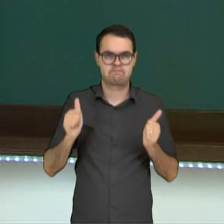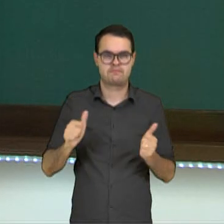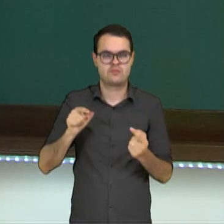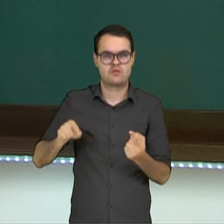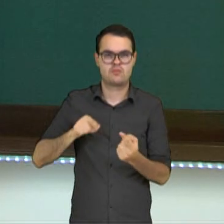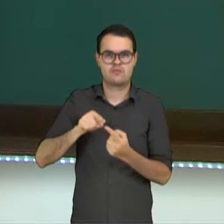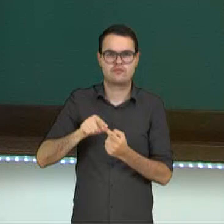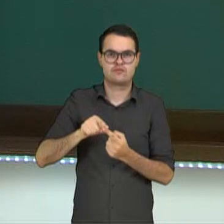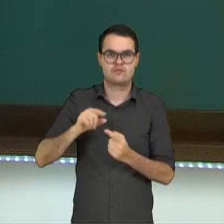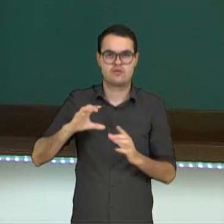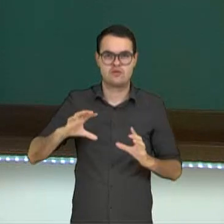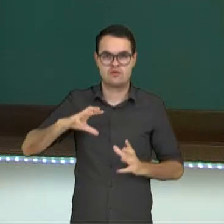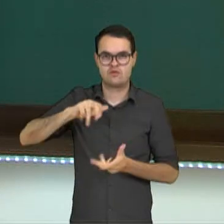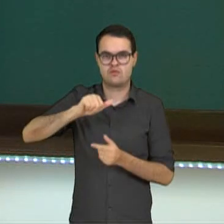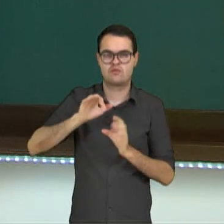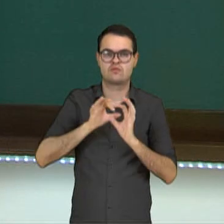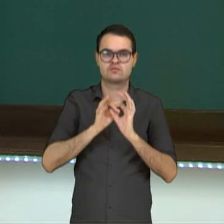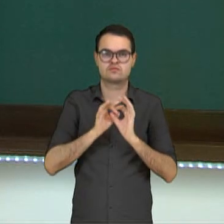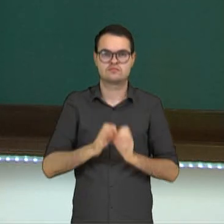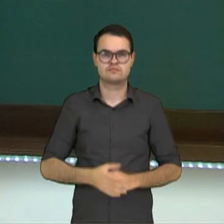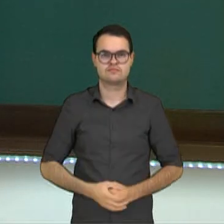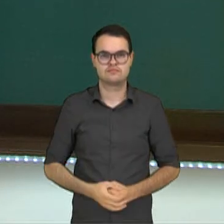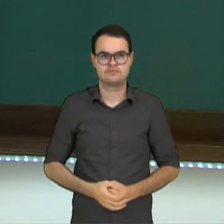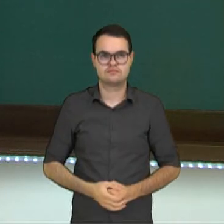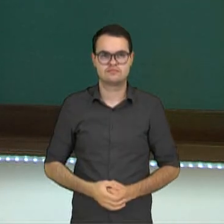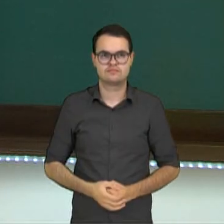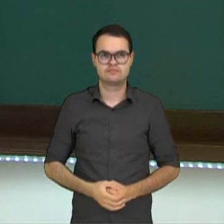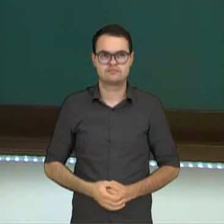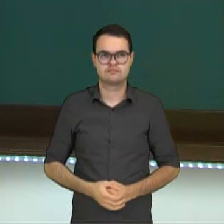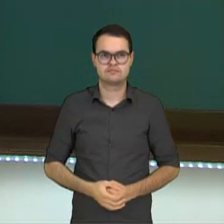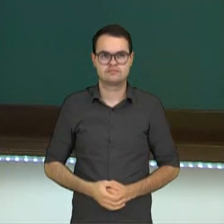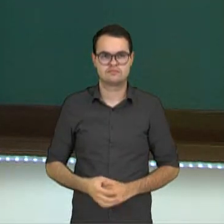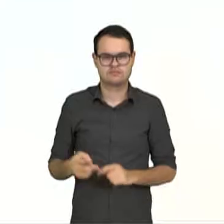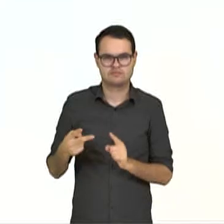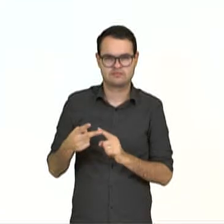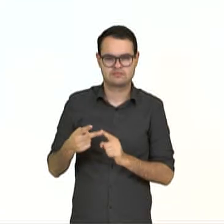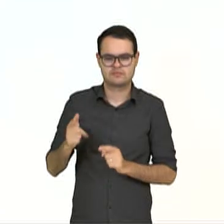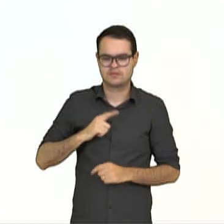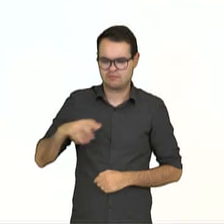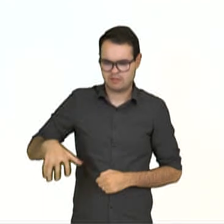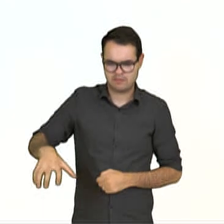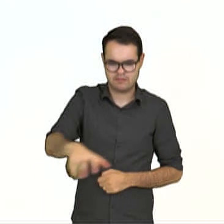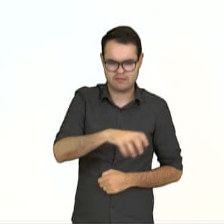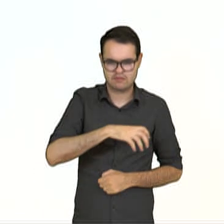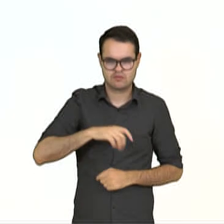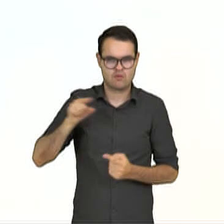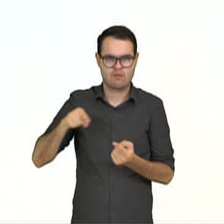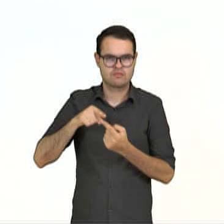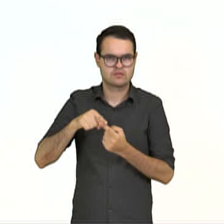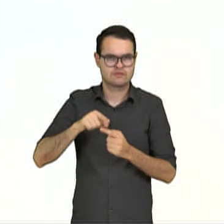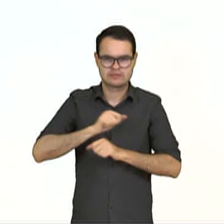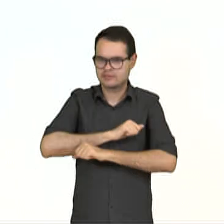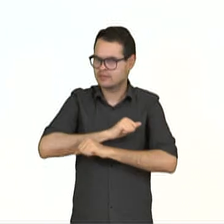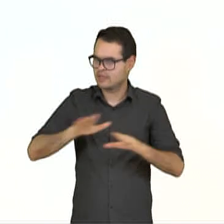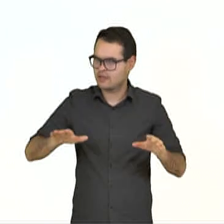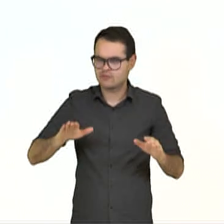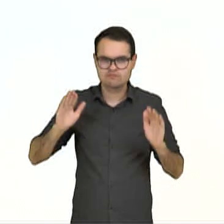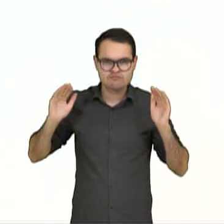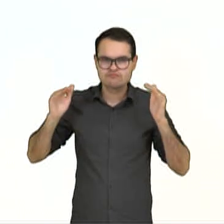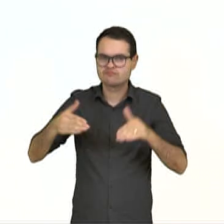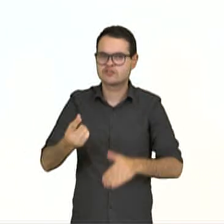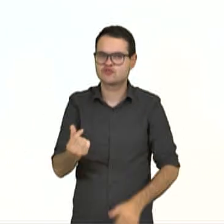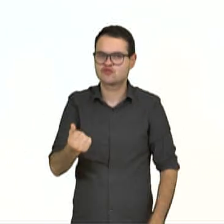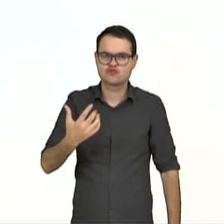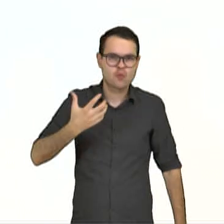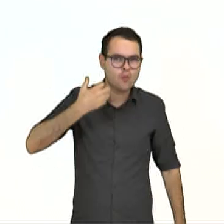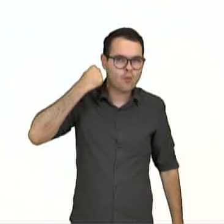é o objetivo da ONU, ok? Possui órgãos e programas com objetivos claros, a fim de